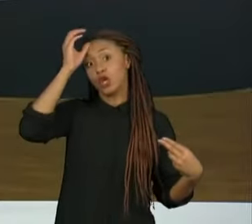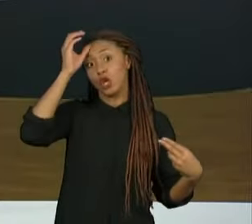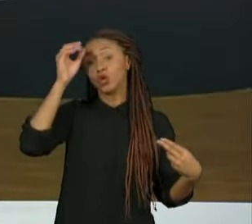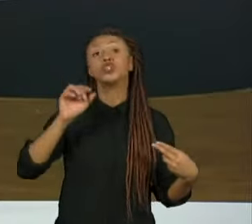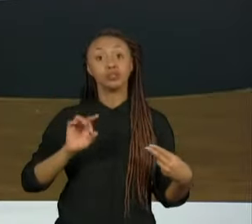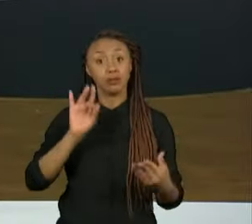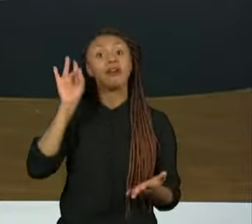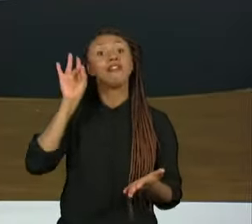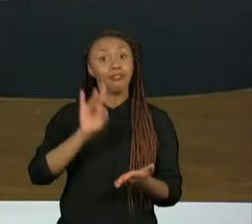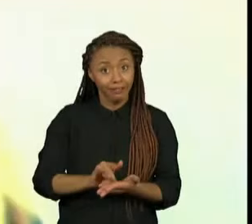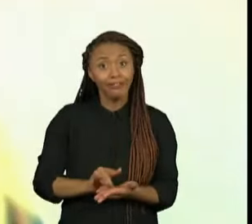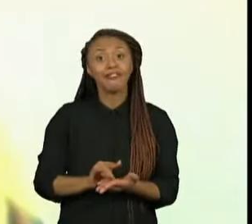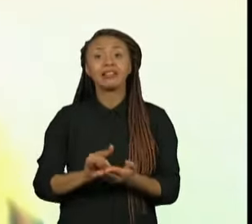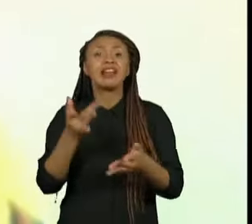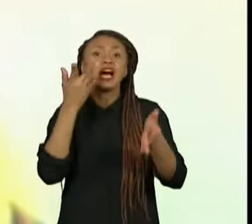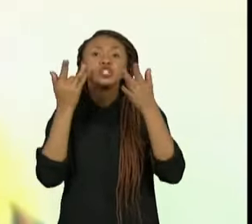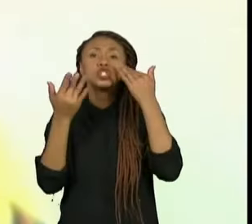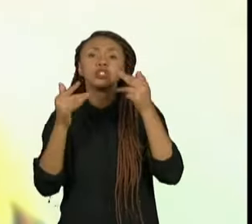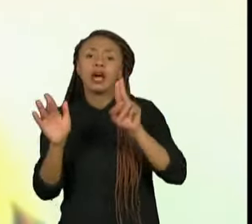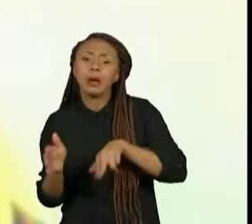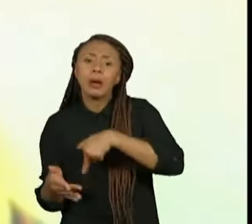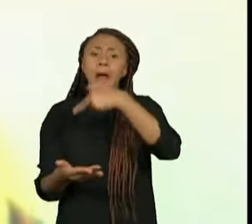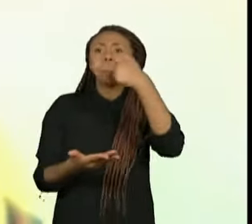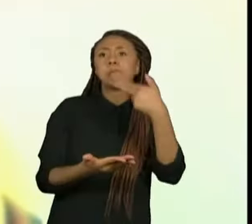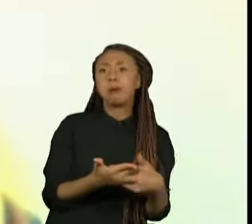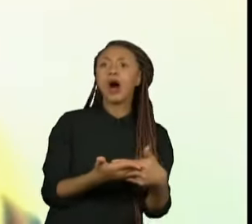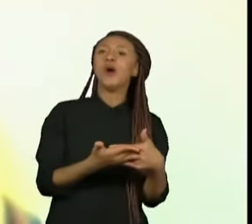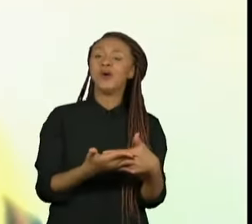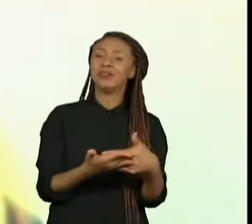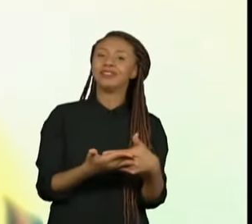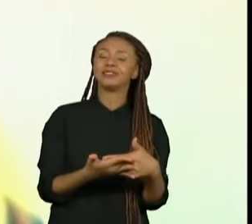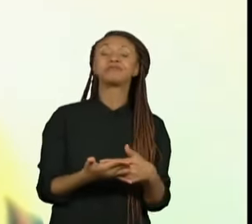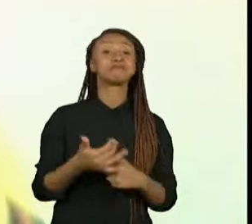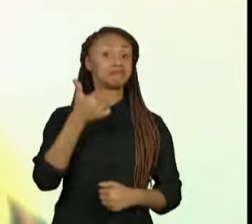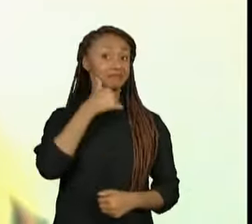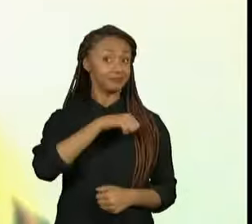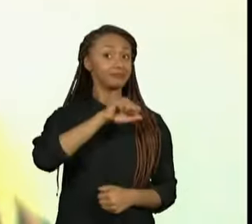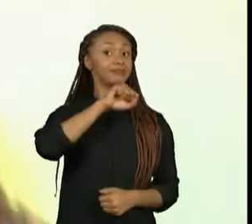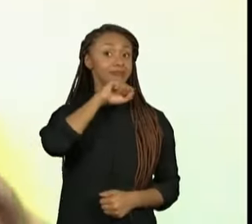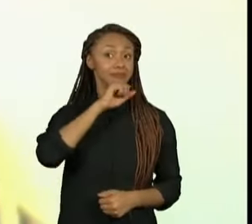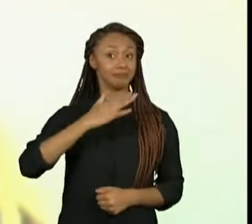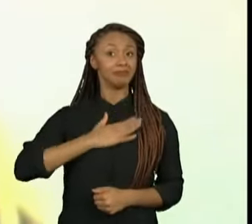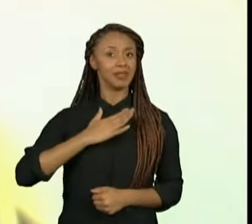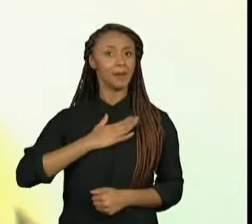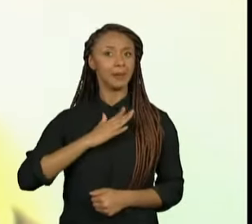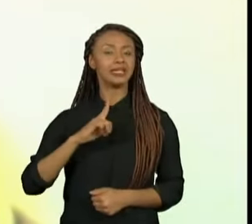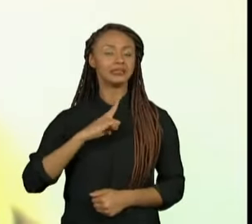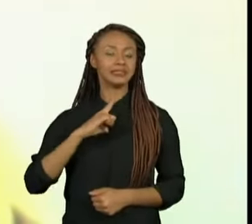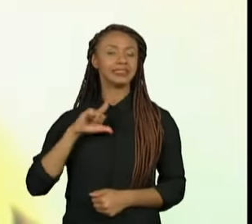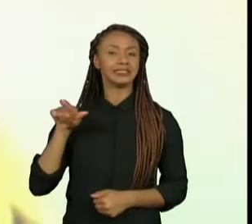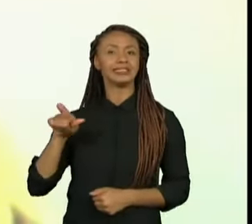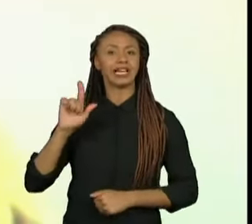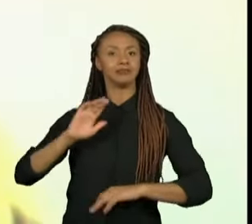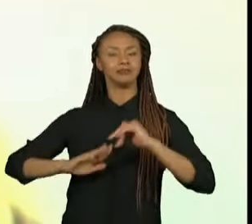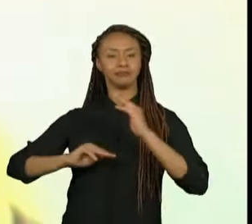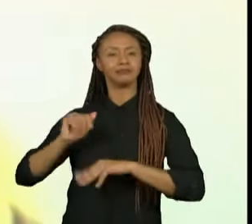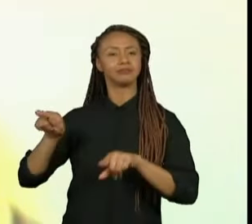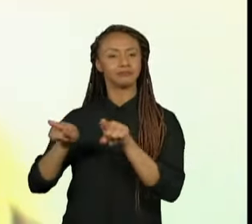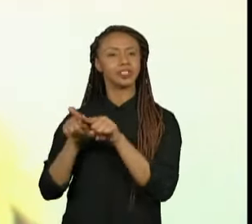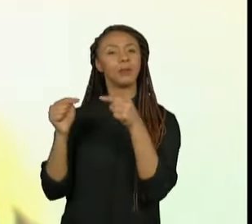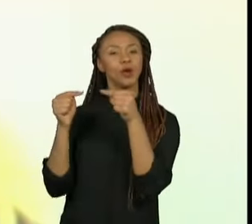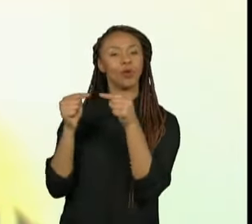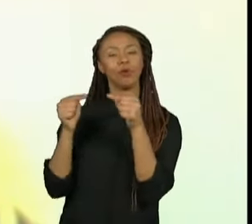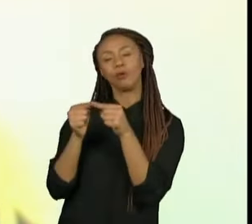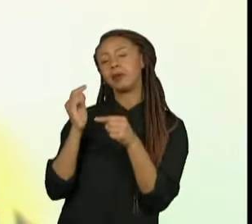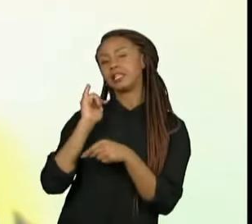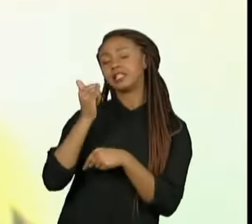chão. Tem um gesto da minha mãe, um gesto que está ligado à oralidade, que eu gostaria